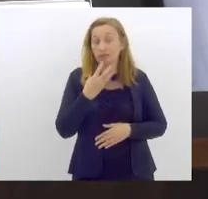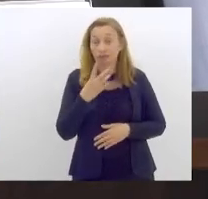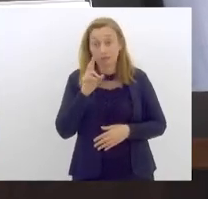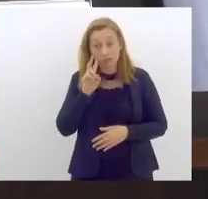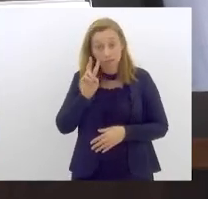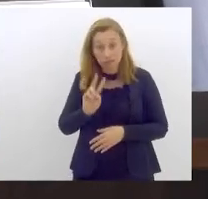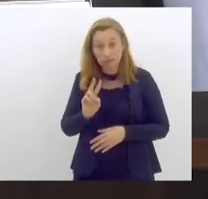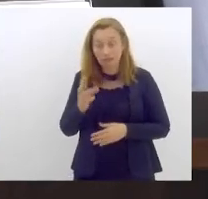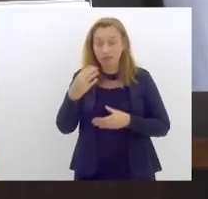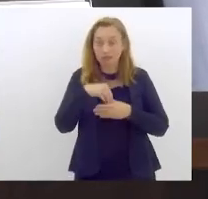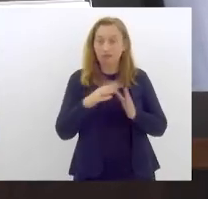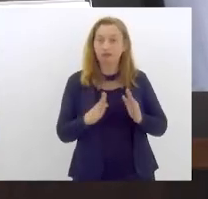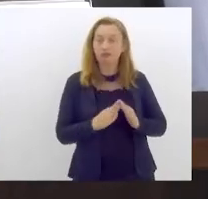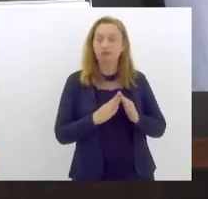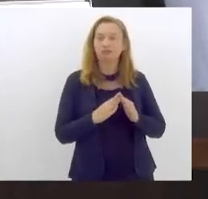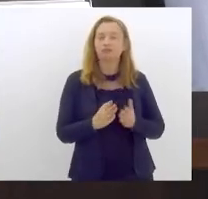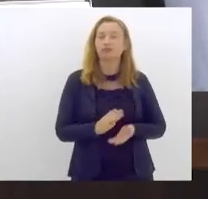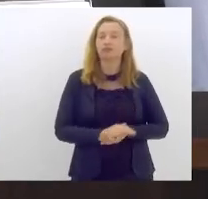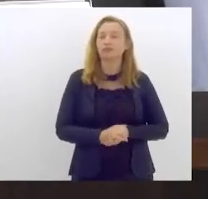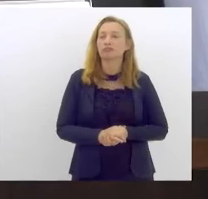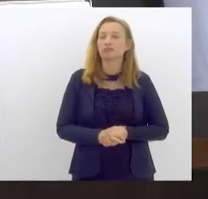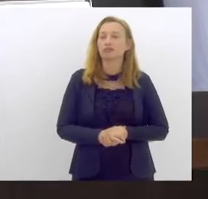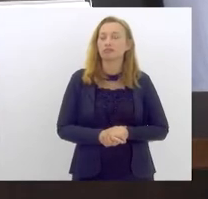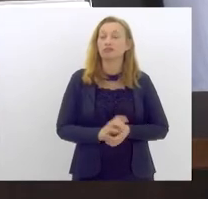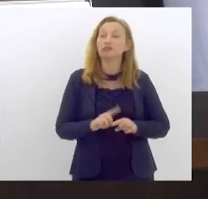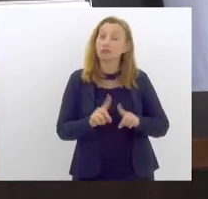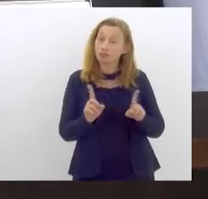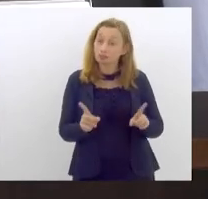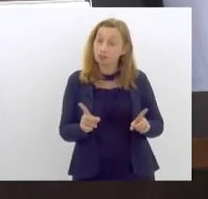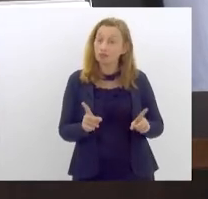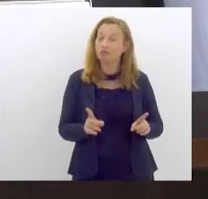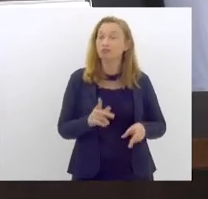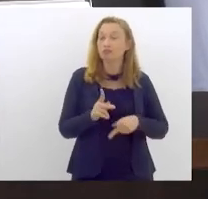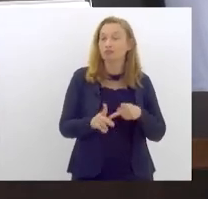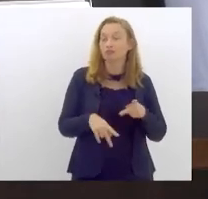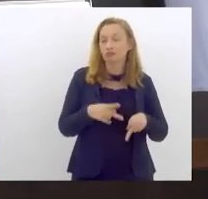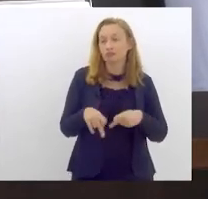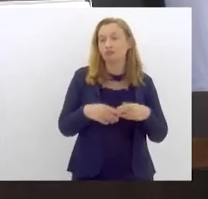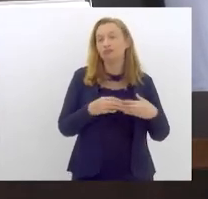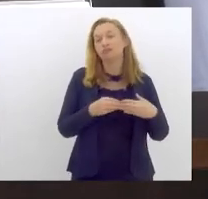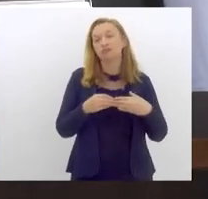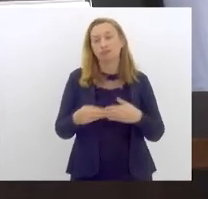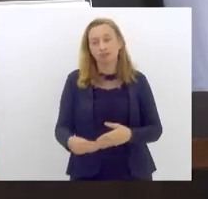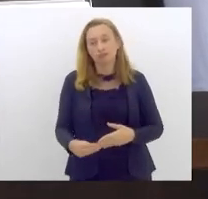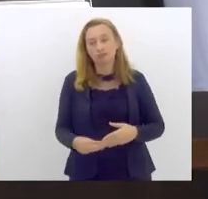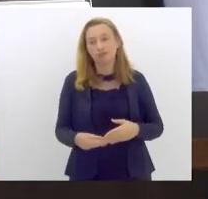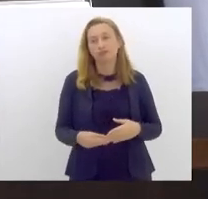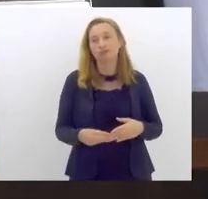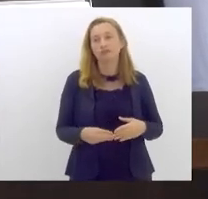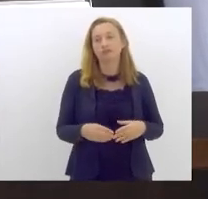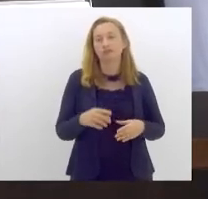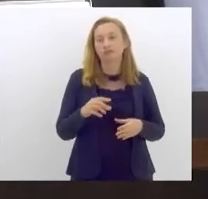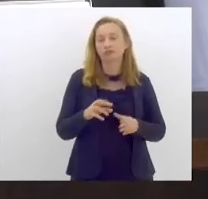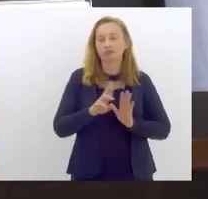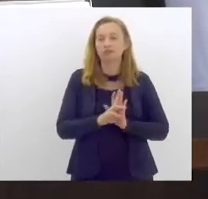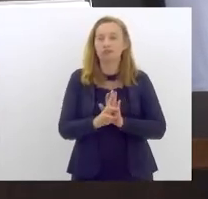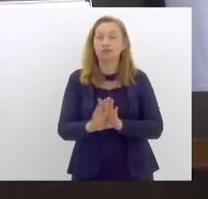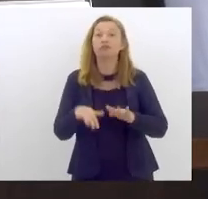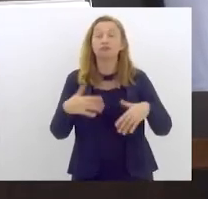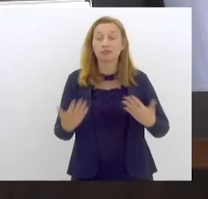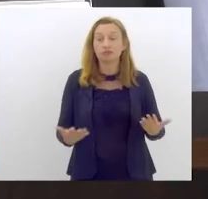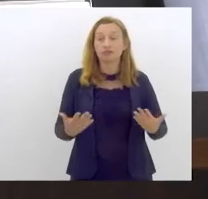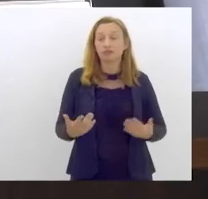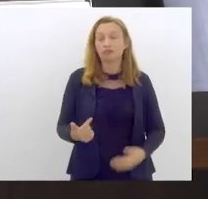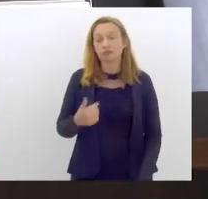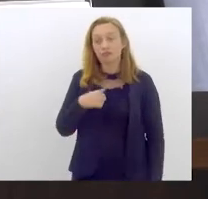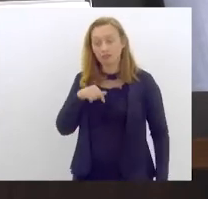aqui dentro dessa casa Legislativa mas o povo reconduz aqueles e aquelas que os então aqui